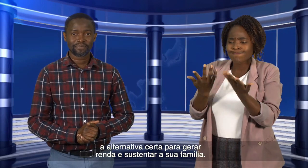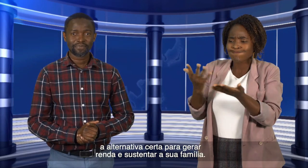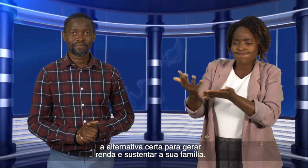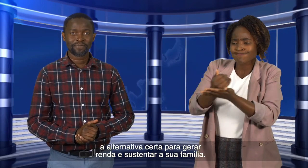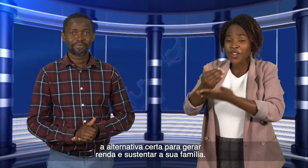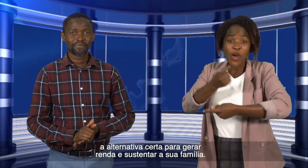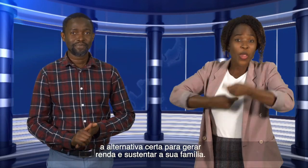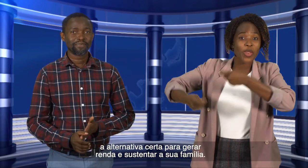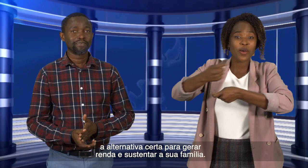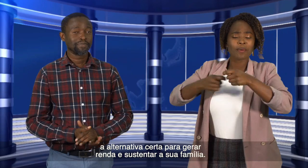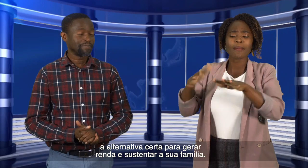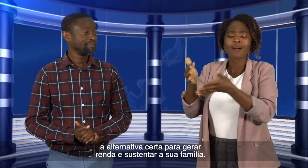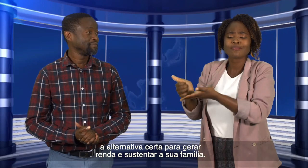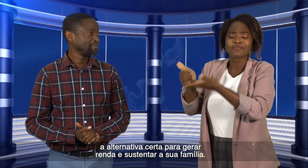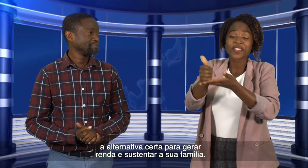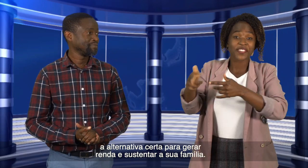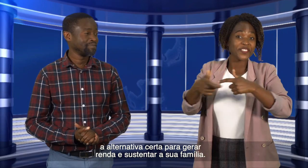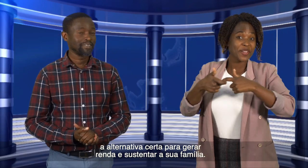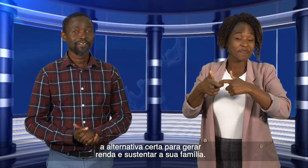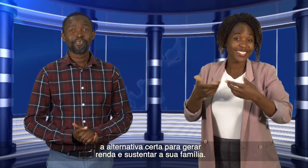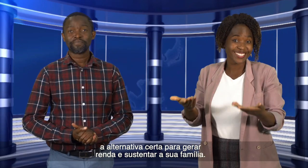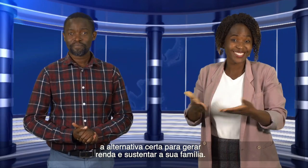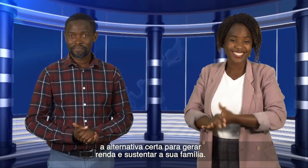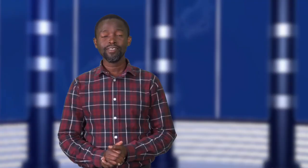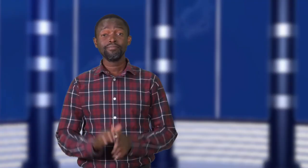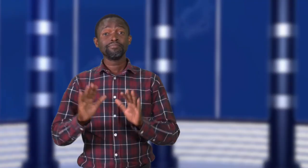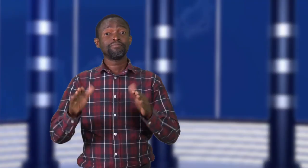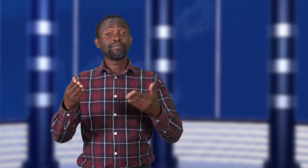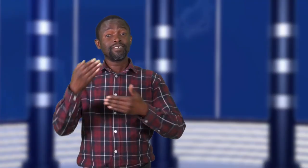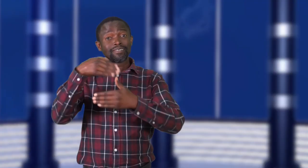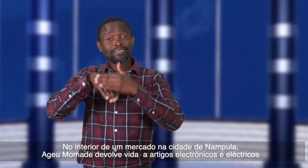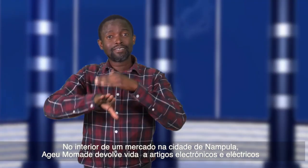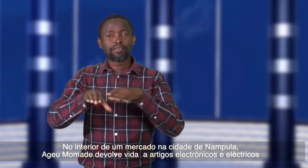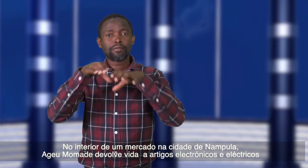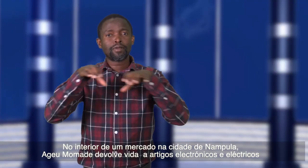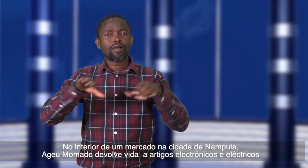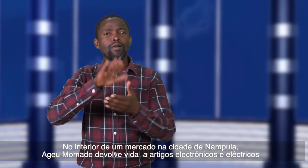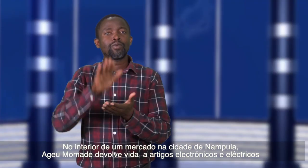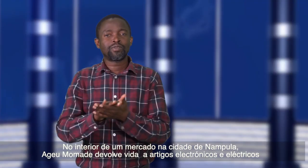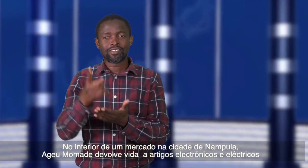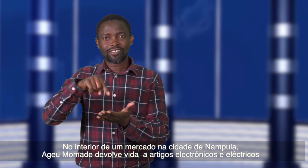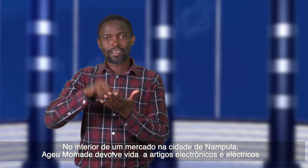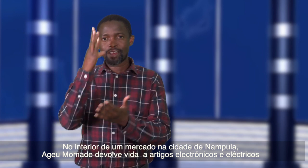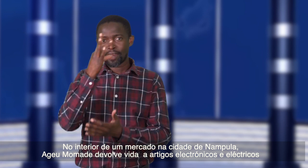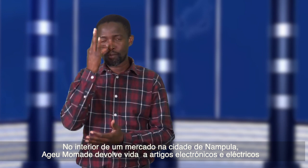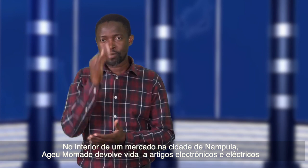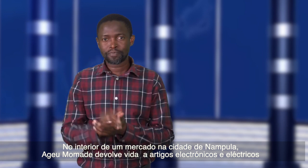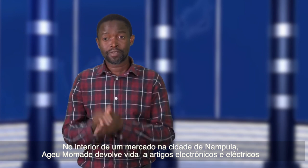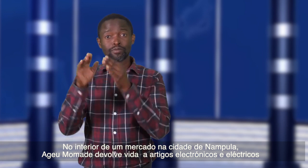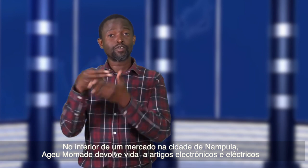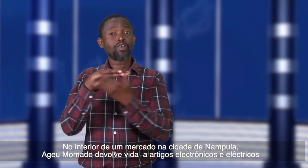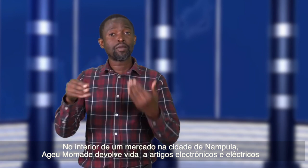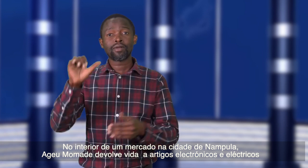alternativa certa para gerar renda e sustentar a sua família. No interior de um mercado na